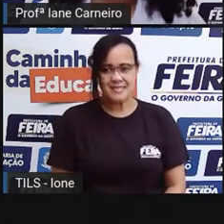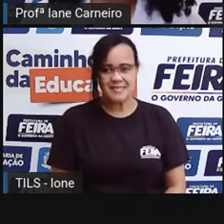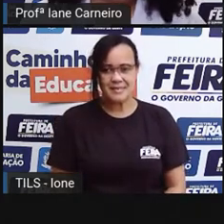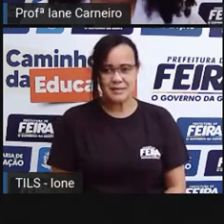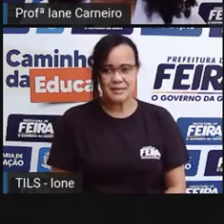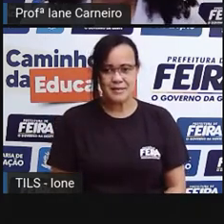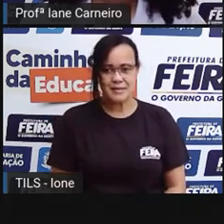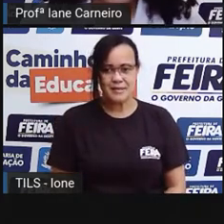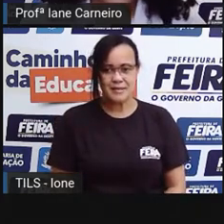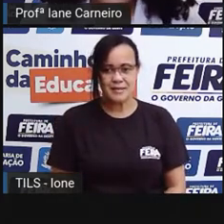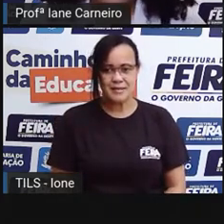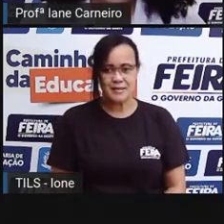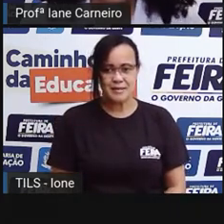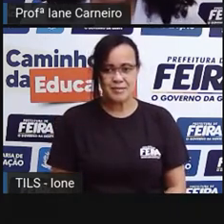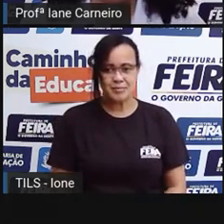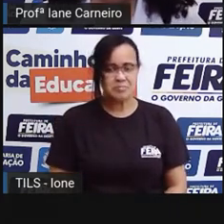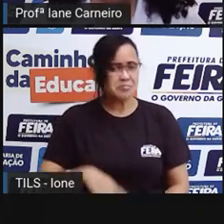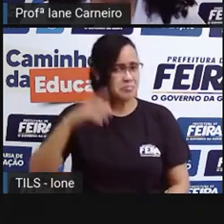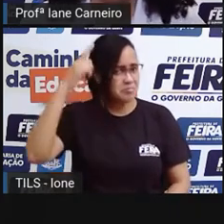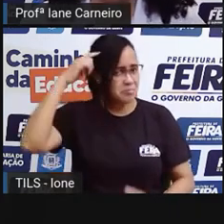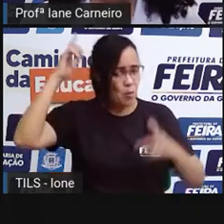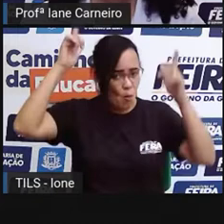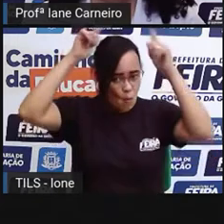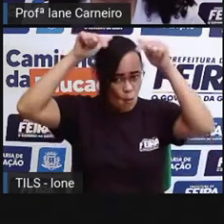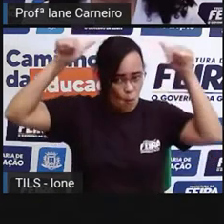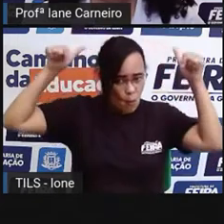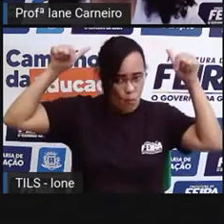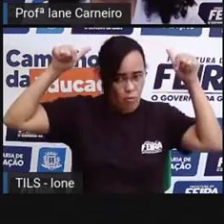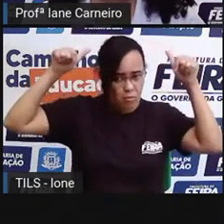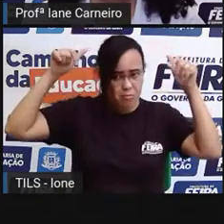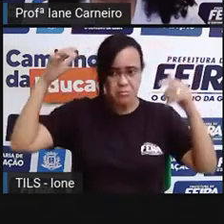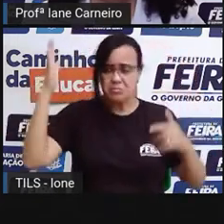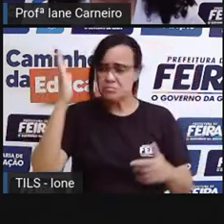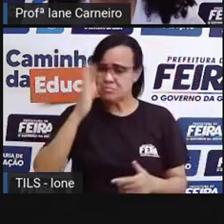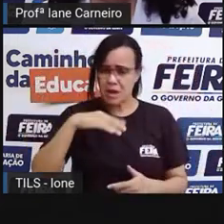Não faz mal não ter cabelo.